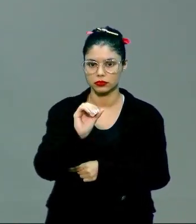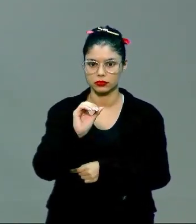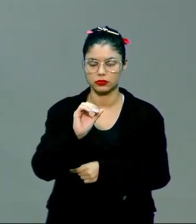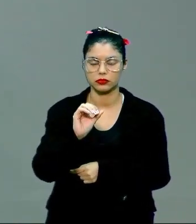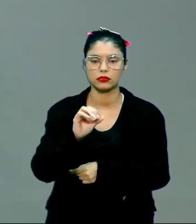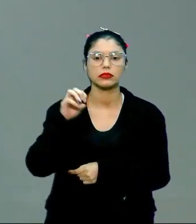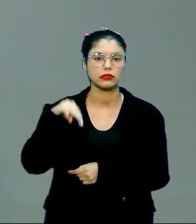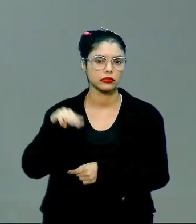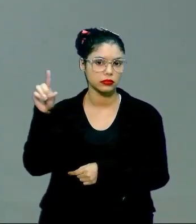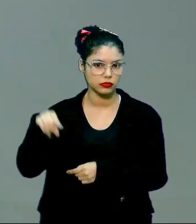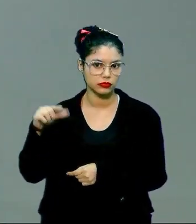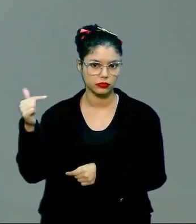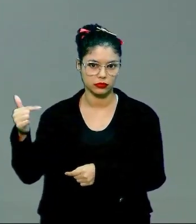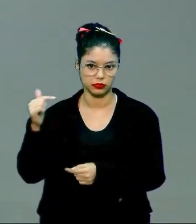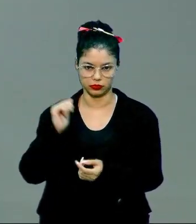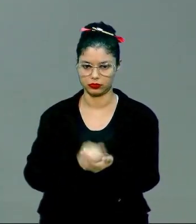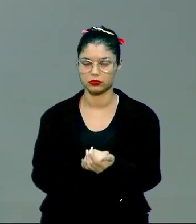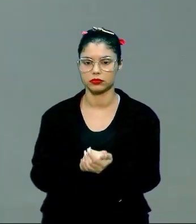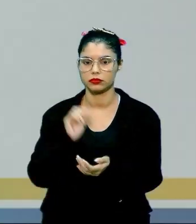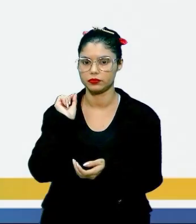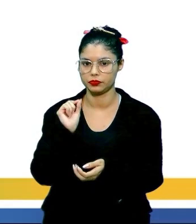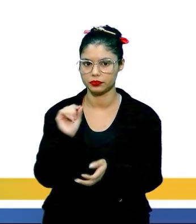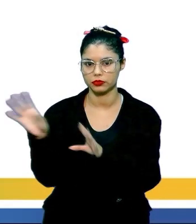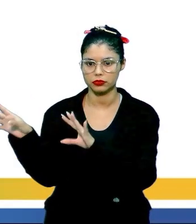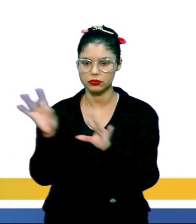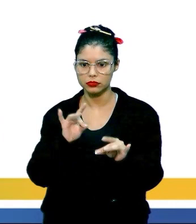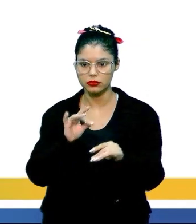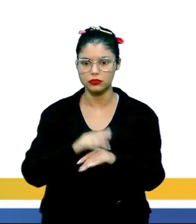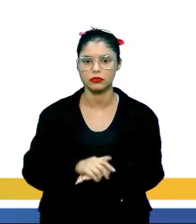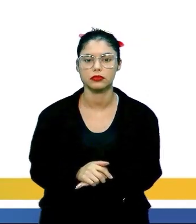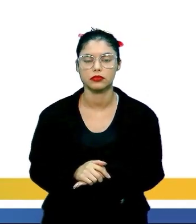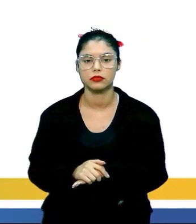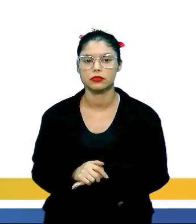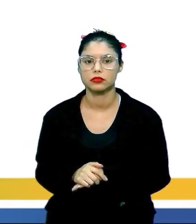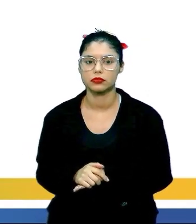por segundo ao quadrado. Vejamos o que a questão nos traz.